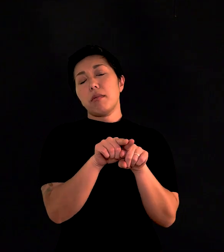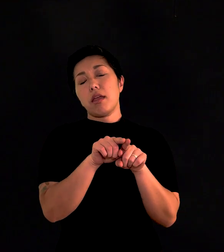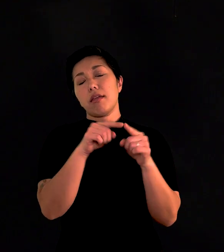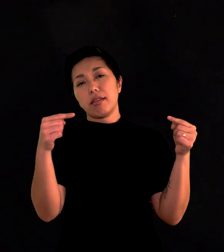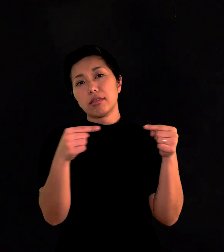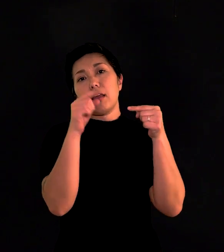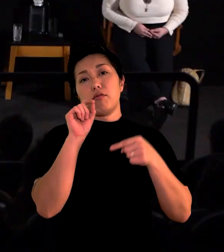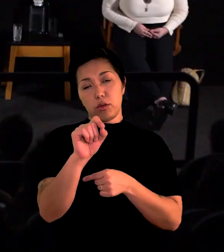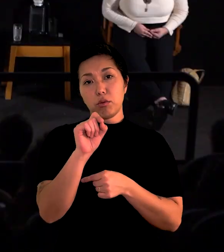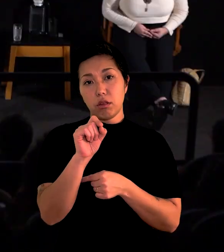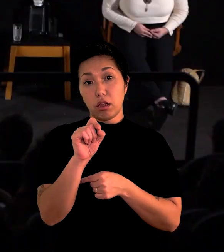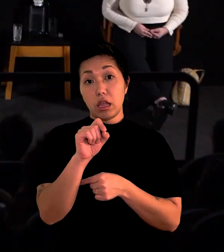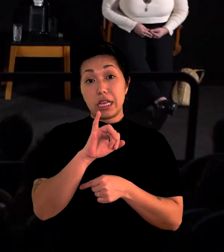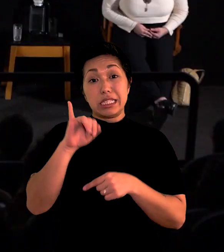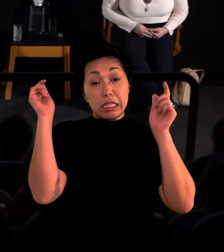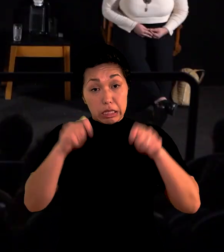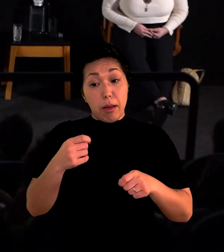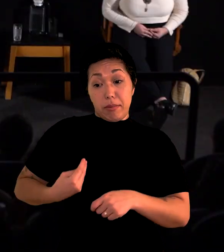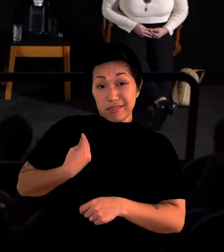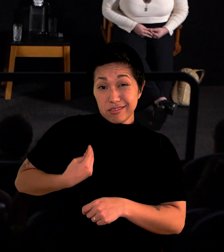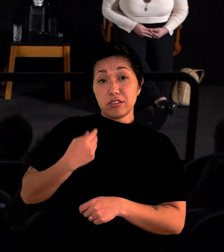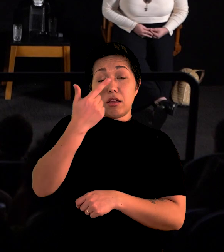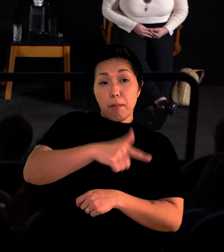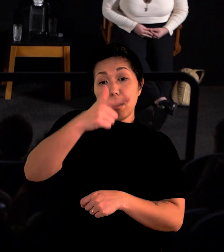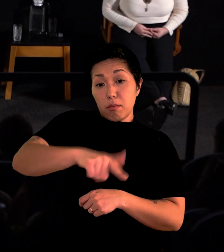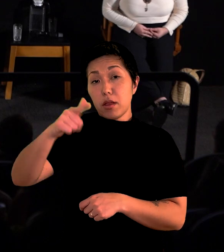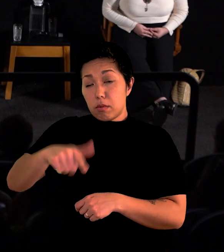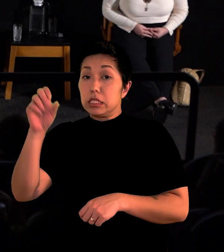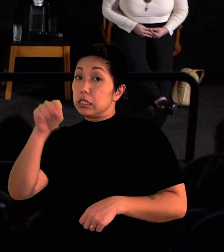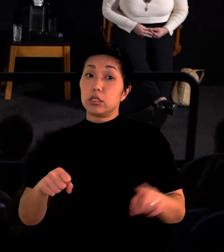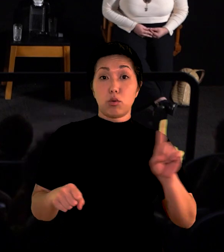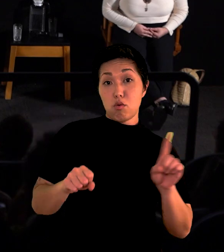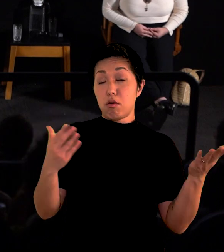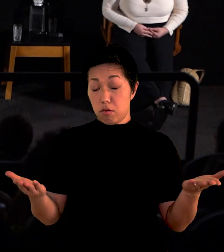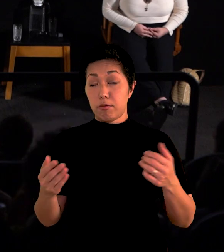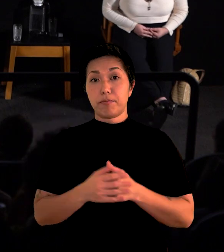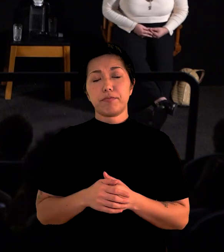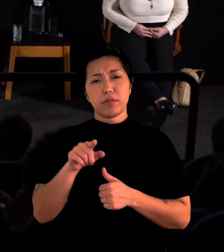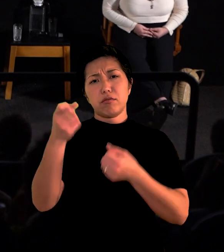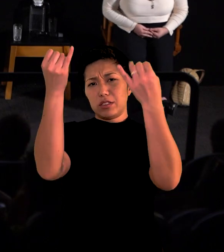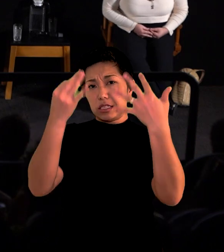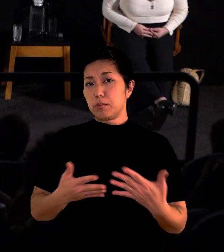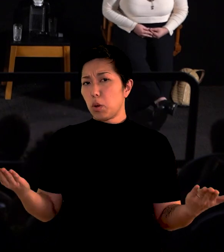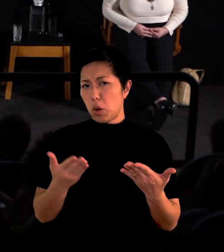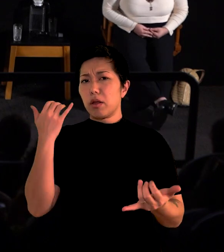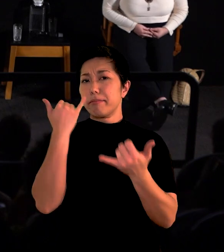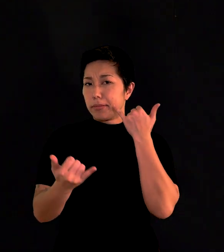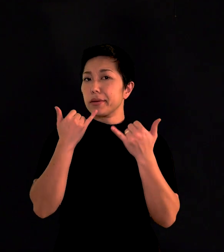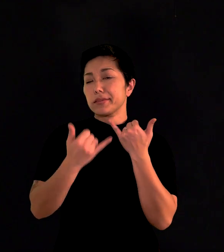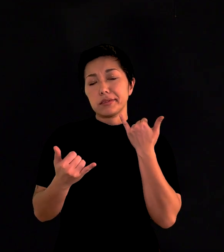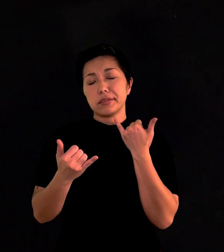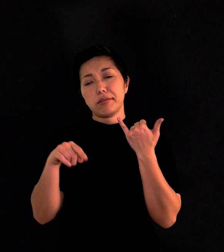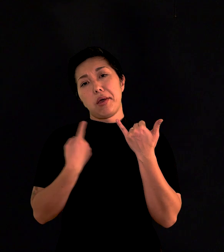o renovável e o não renovável também se refere a aquilo existir, poder ser reproduzido ou não, né? Então, assim, não, o